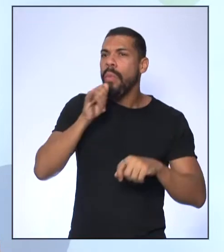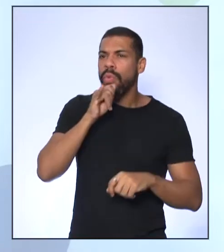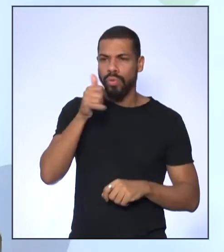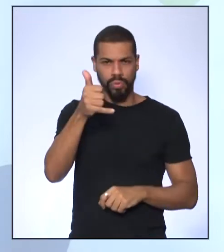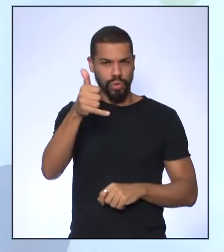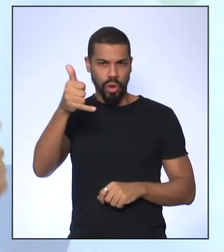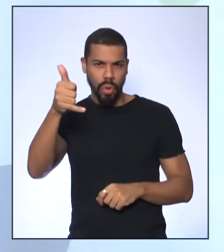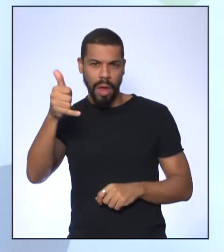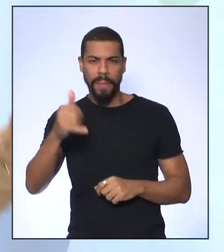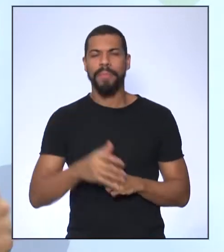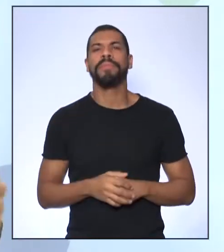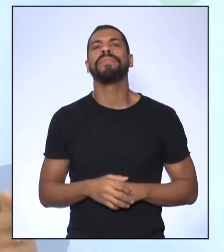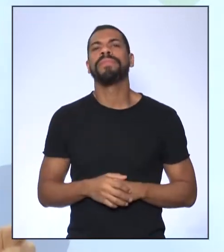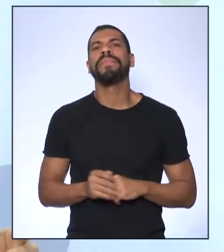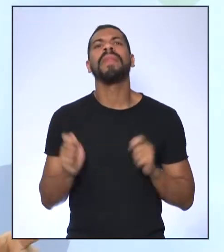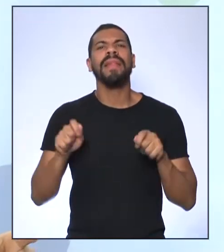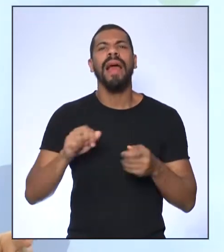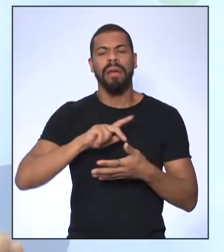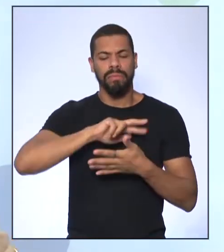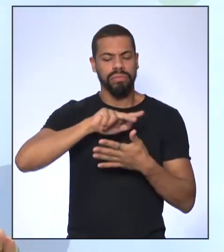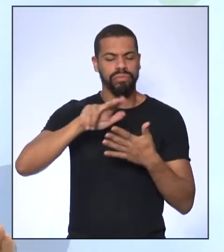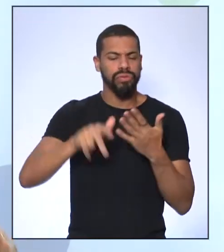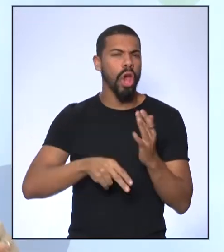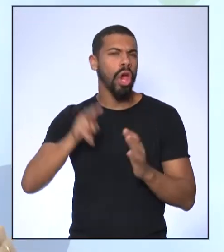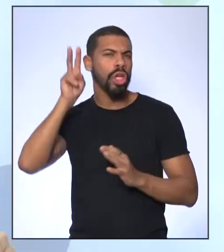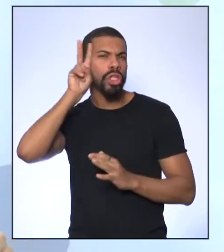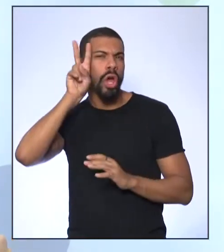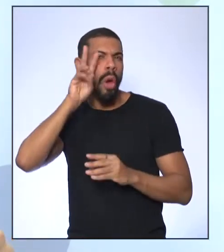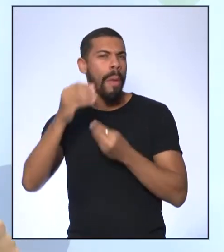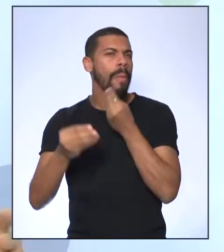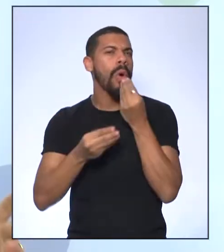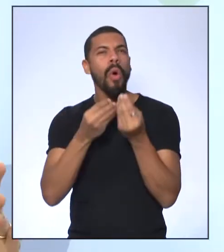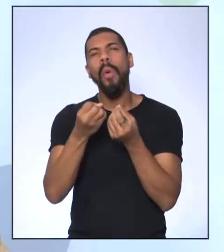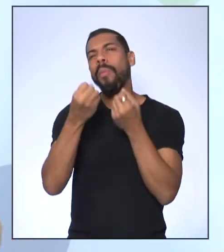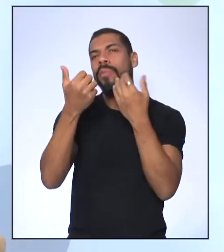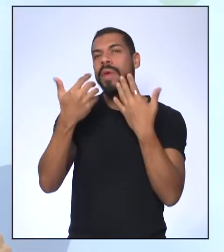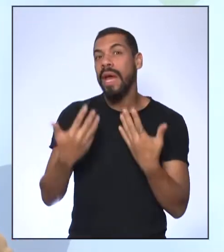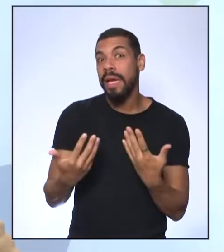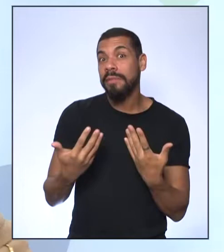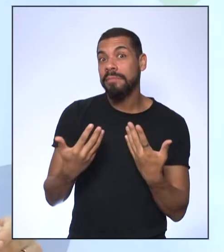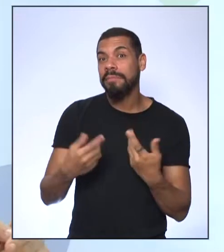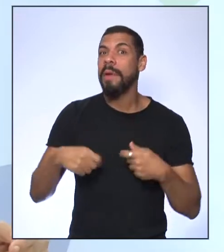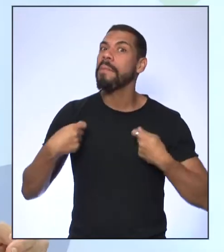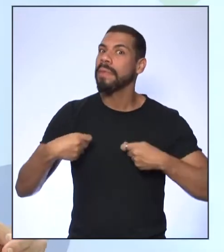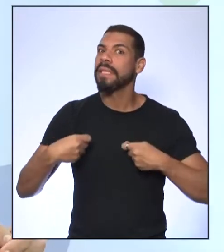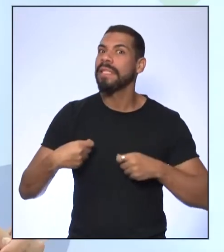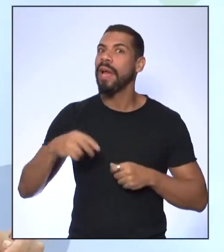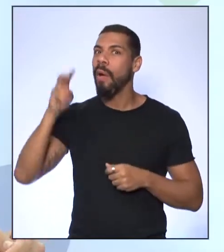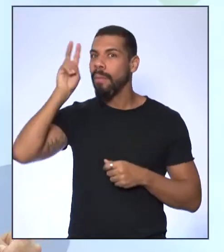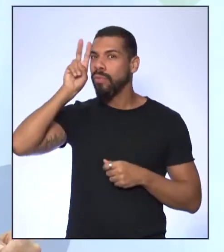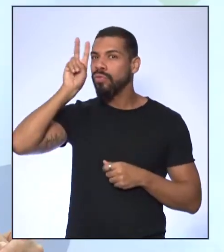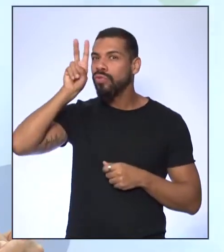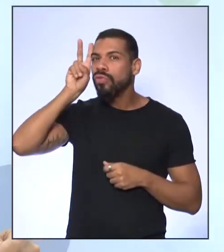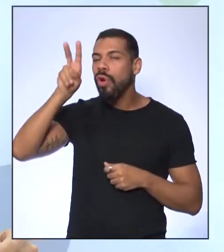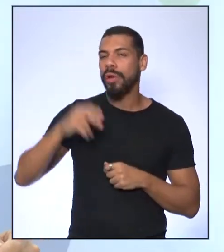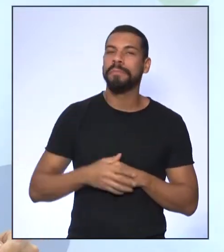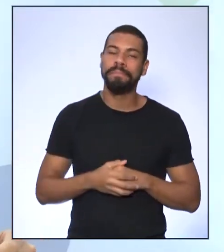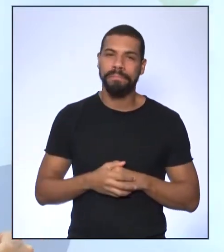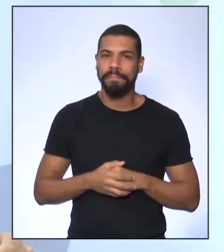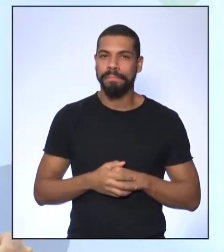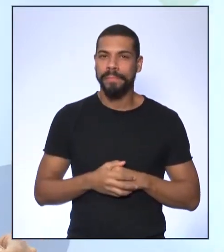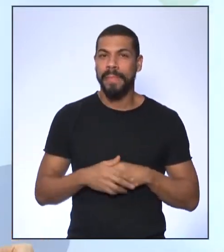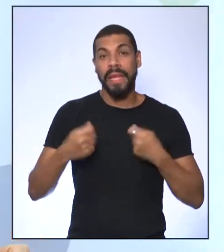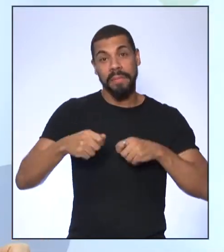celular, contar várias narrativas. Só que para contar essas narrativas, você tem que fazer ação. E essa ação ela tem que ser descrita